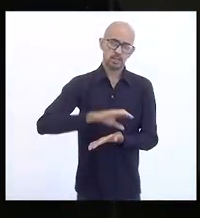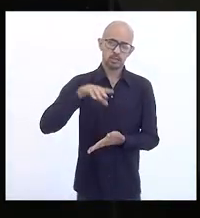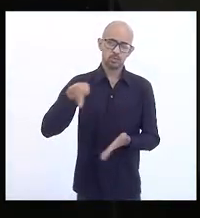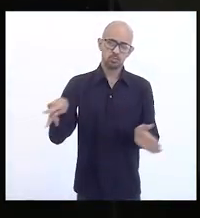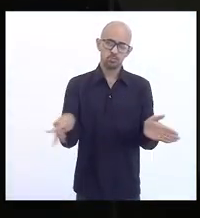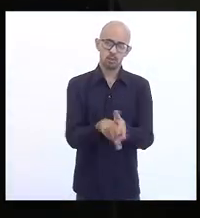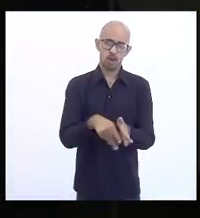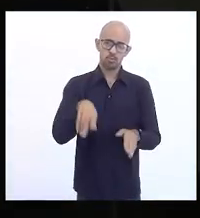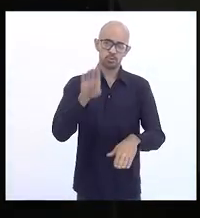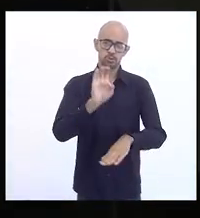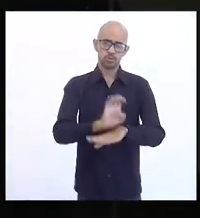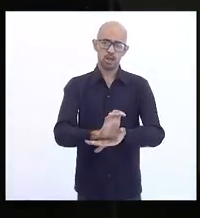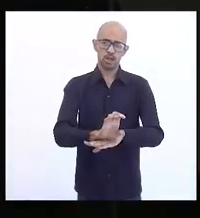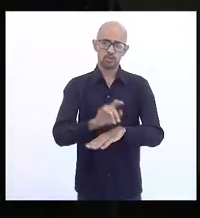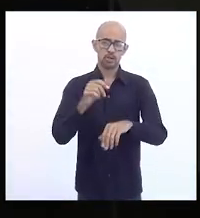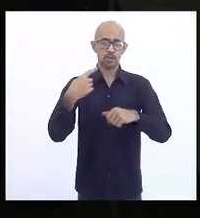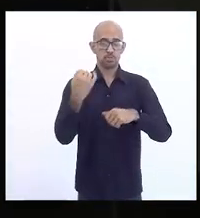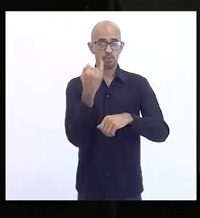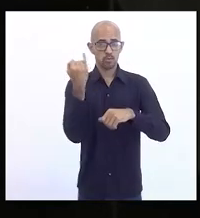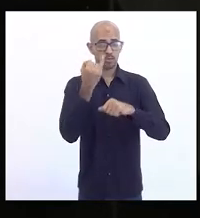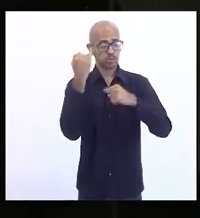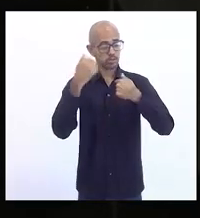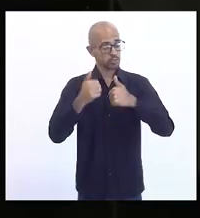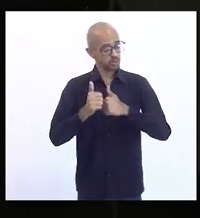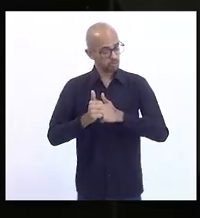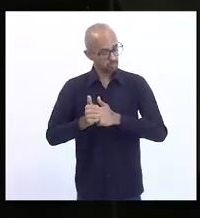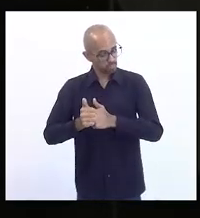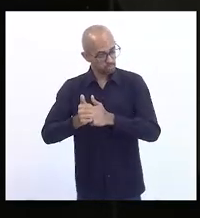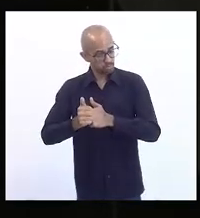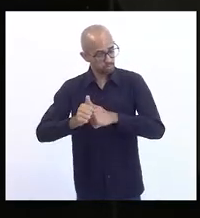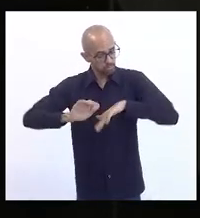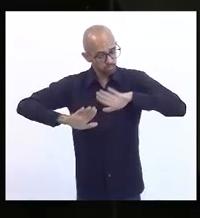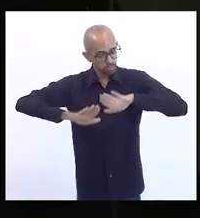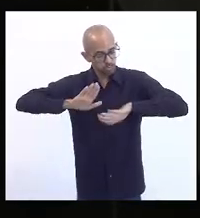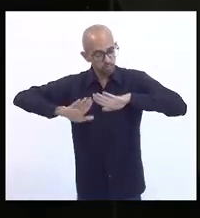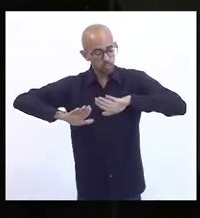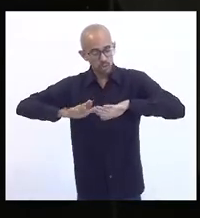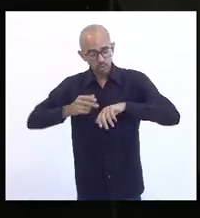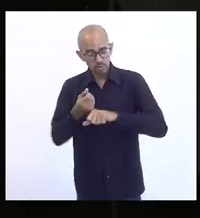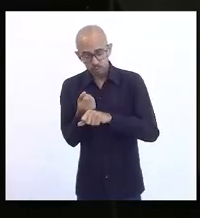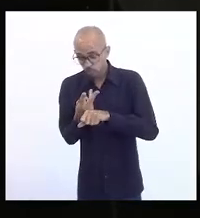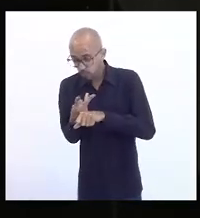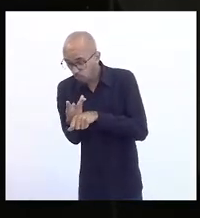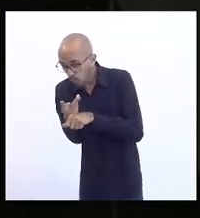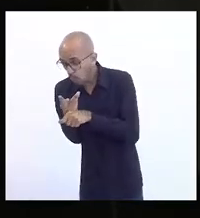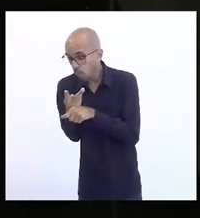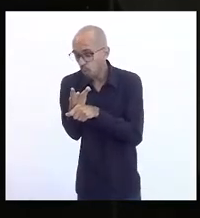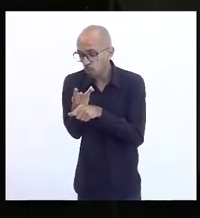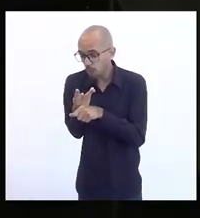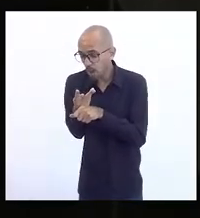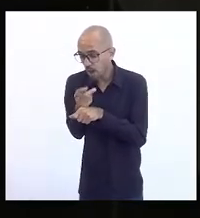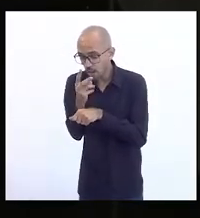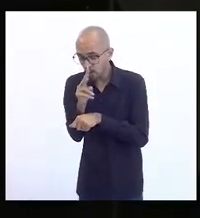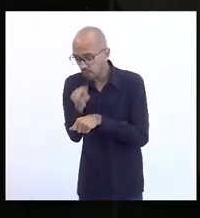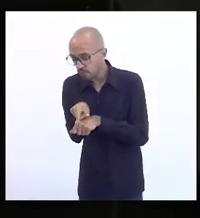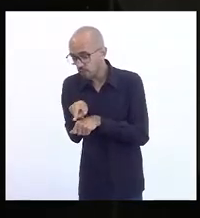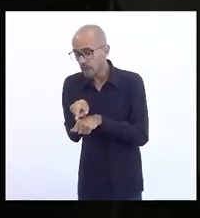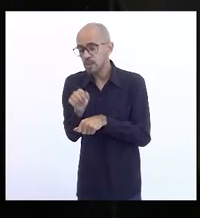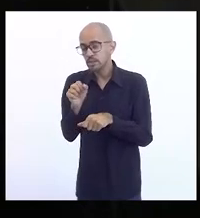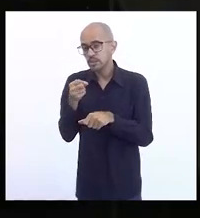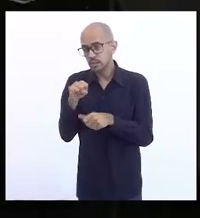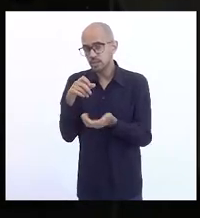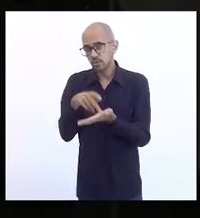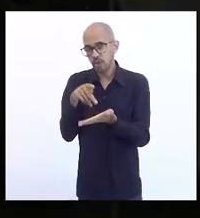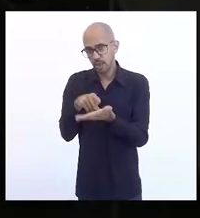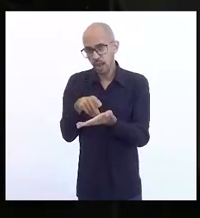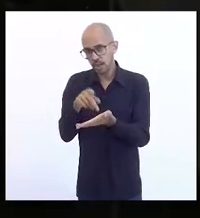que haja um monitoramento cirúrgico, com lupa, do que retorna para o povo do Estado do Rio de Janeiro dessas isenções,